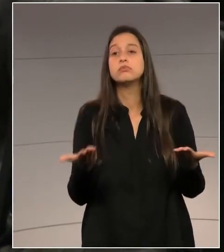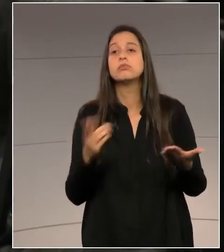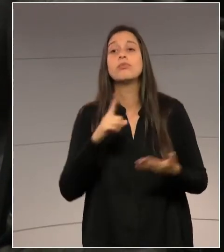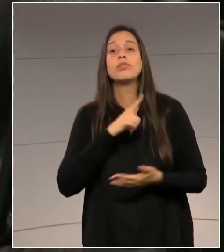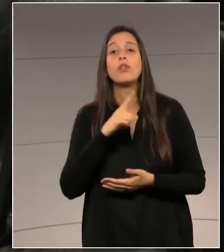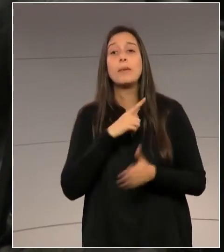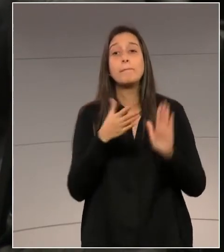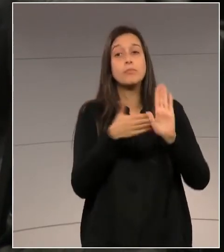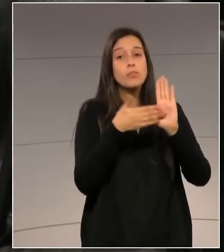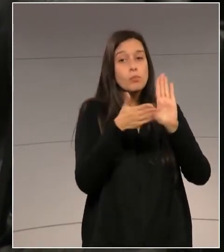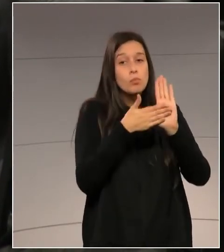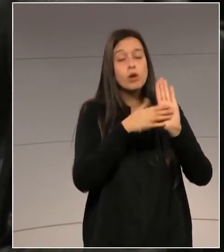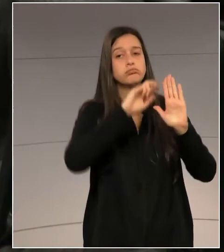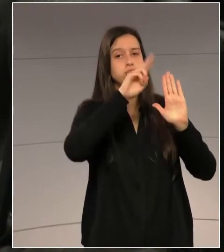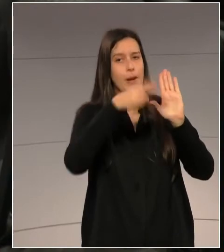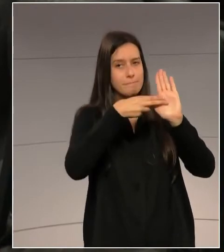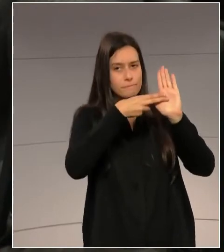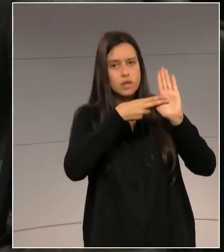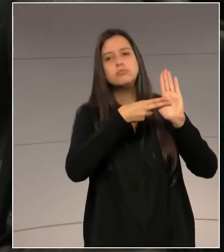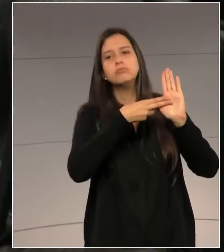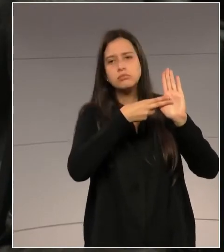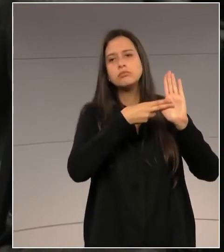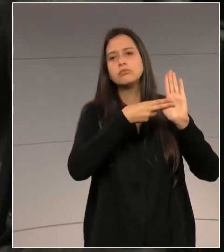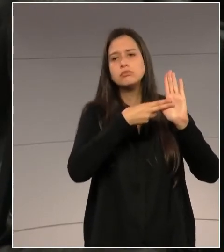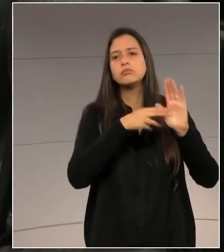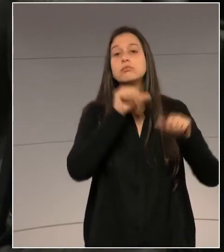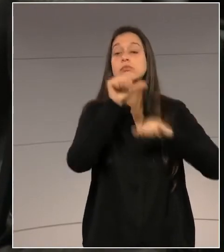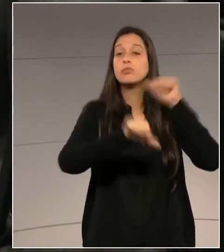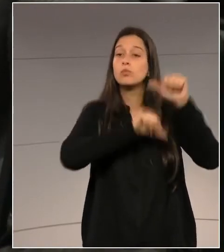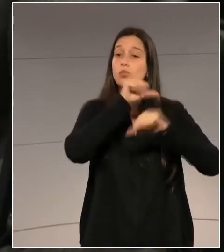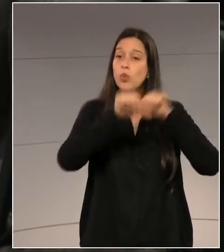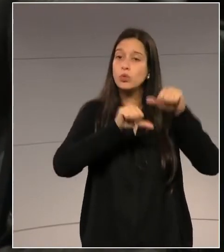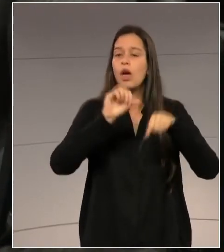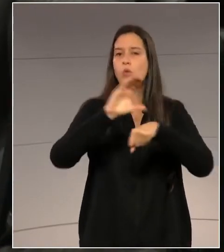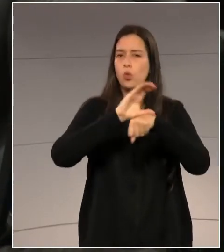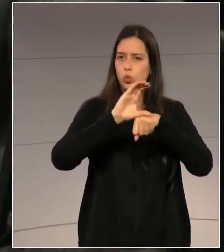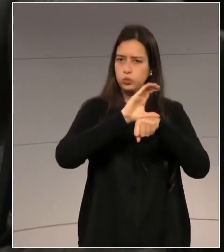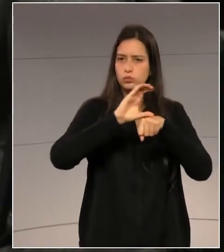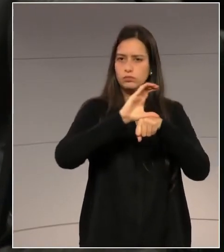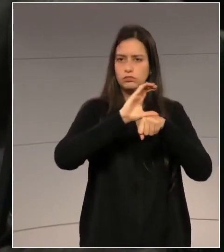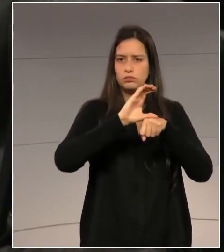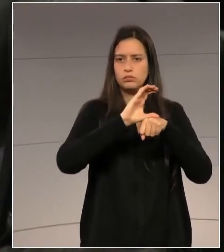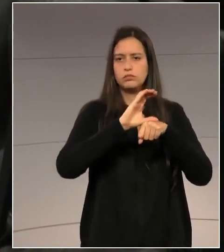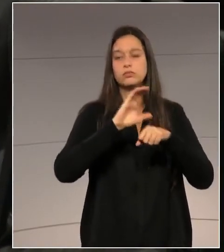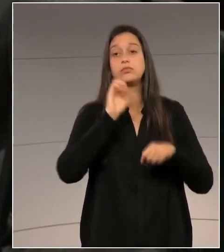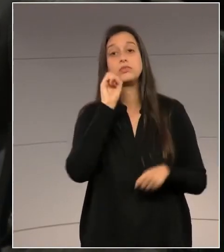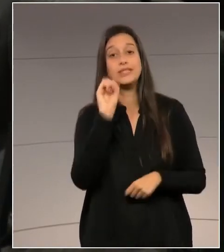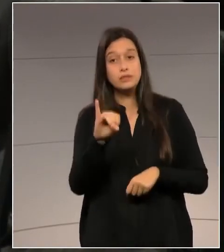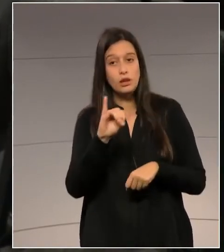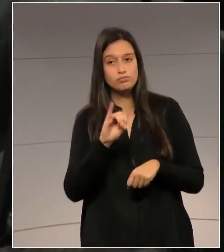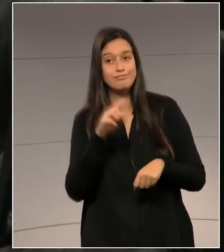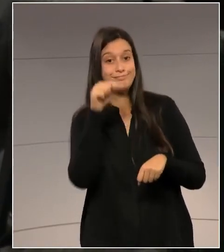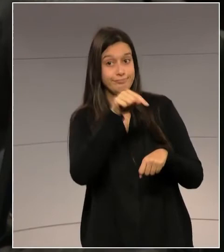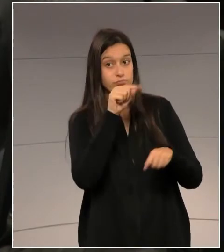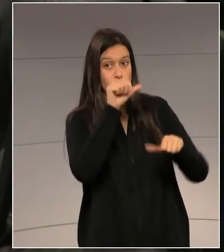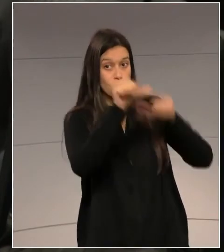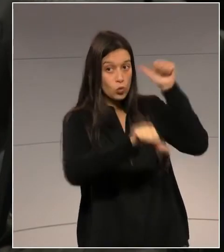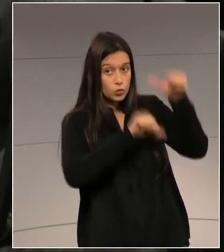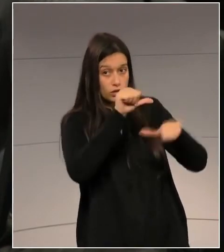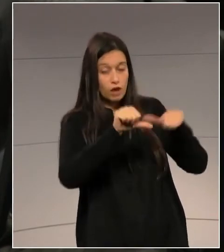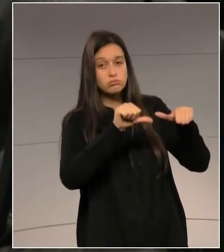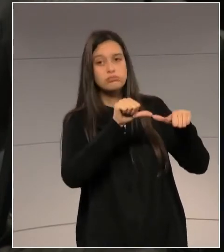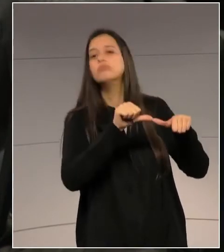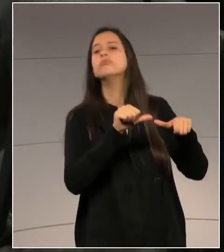mudar a constituição se de fato a canção for mudada mudará o código penal e aí nós teremos